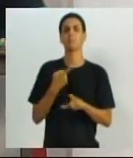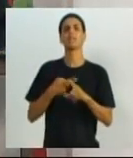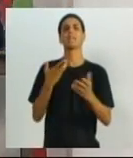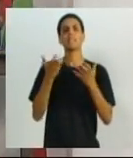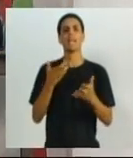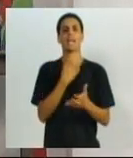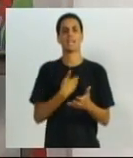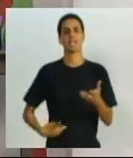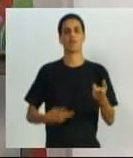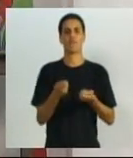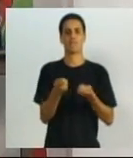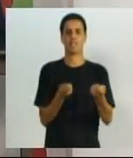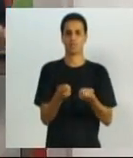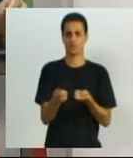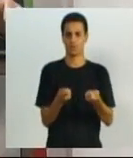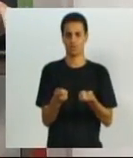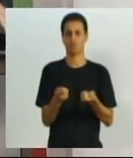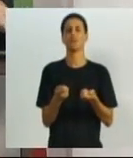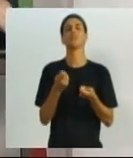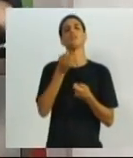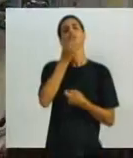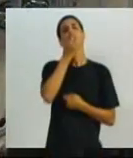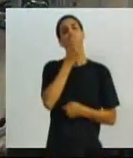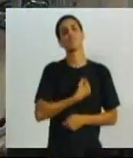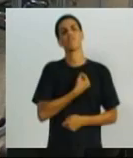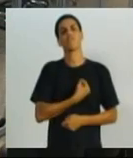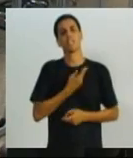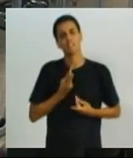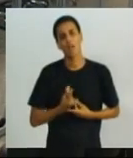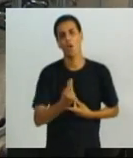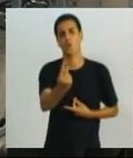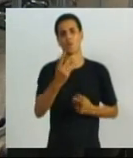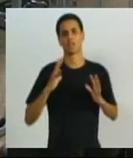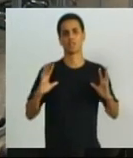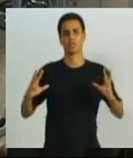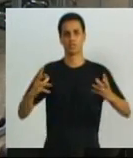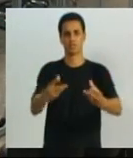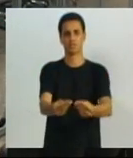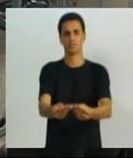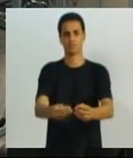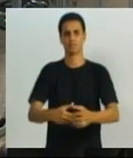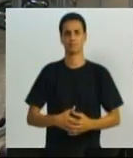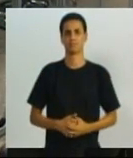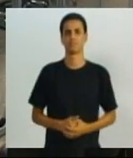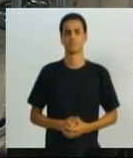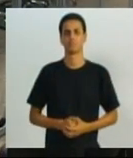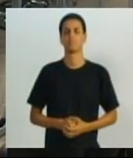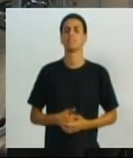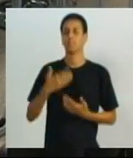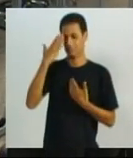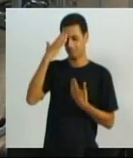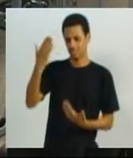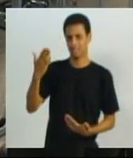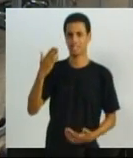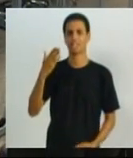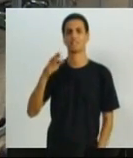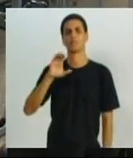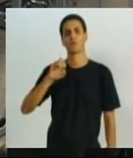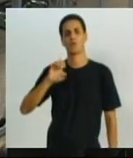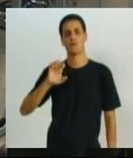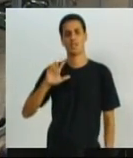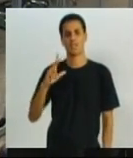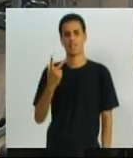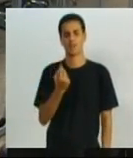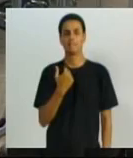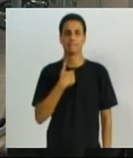cidade. Muito obrigado, presidente. Vida longa a todos. Muito bem. Obrigado, Coelho. Informar, acabei